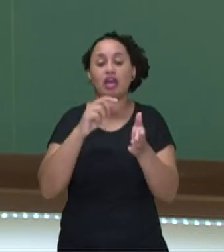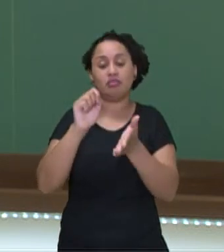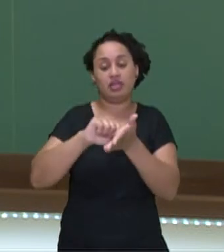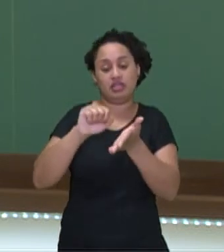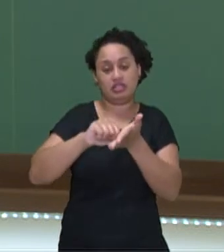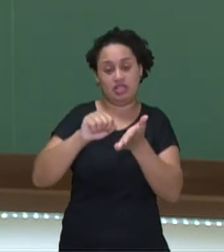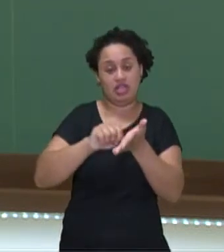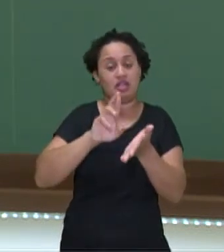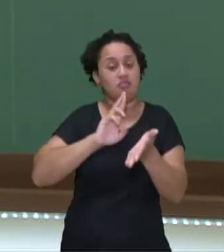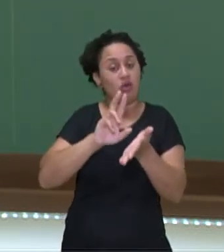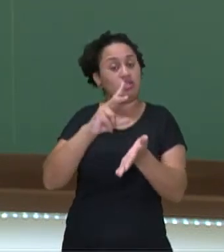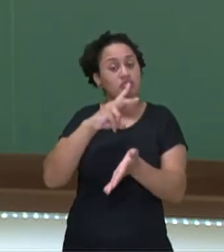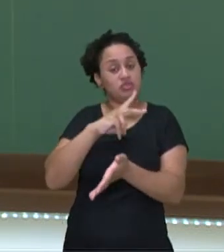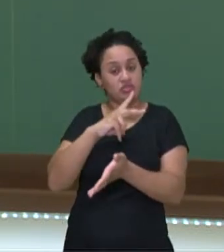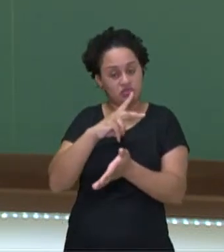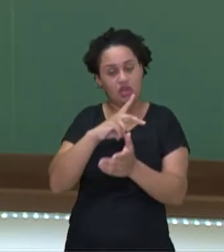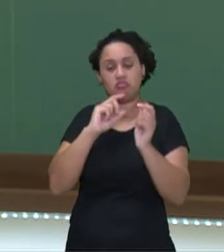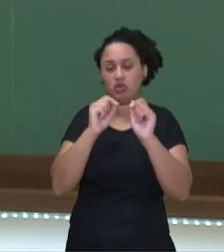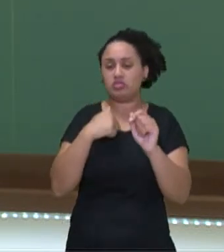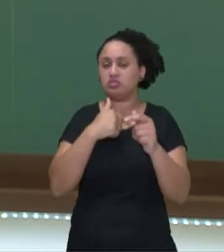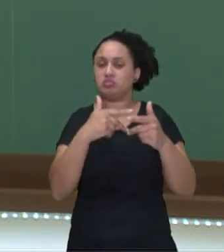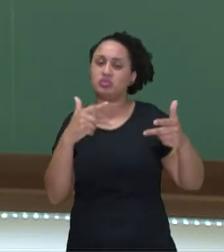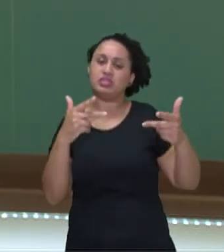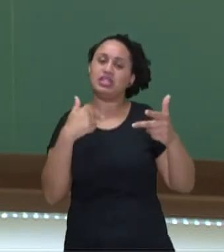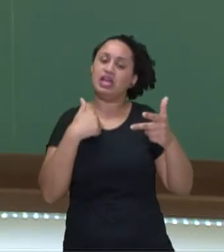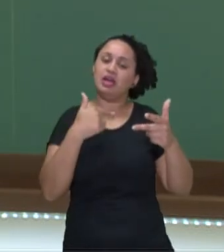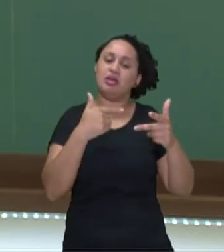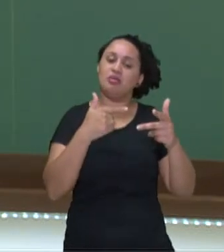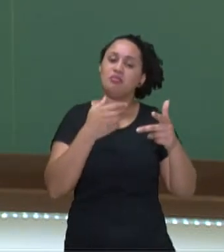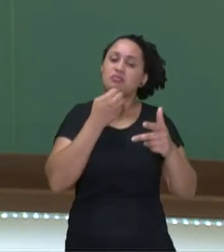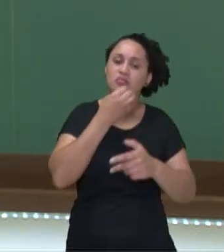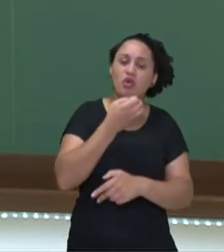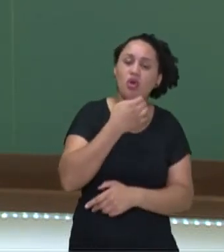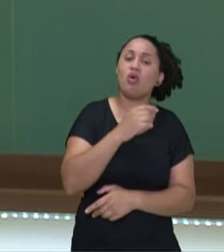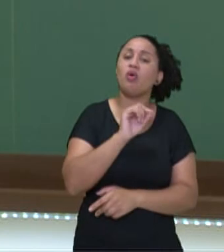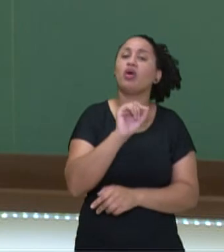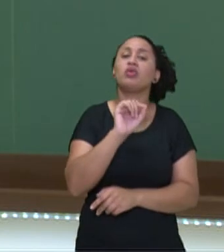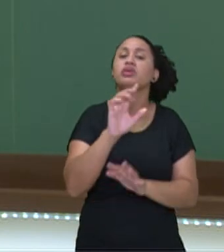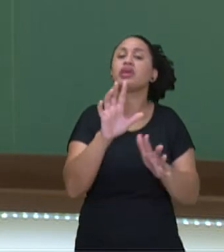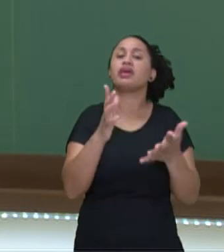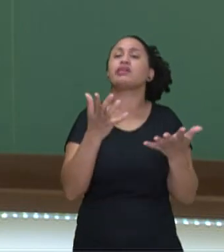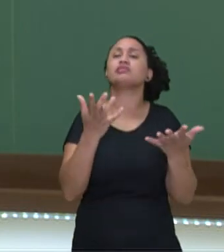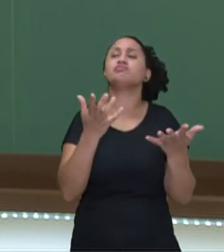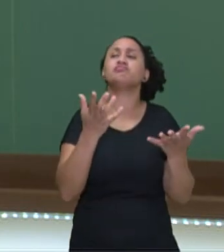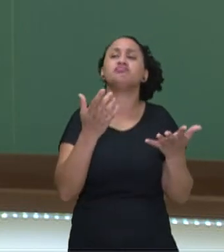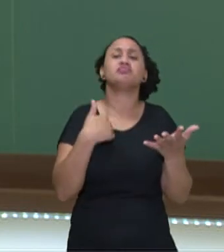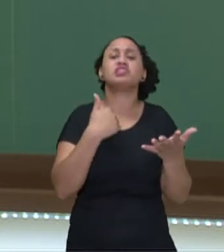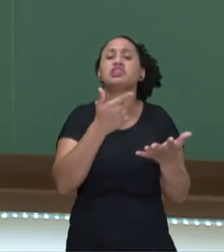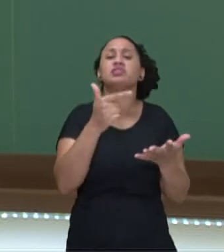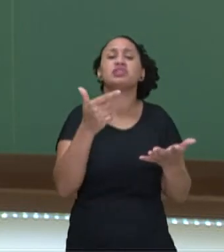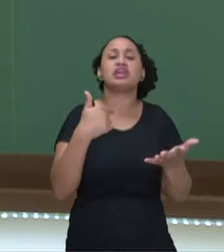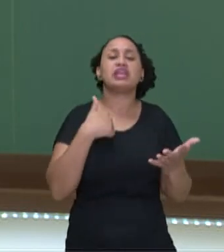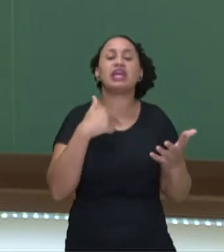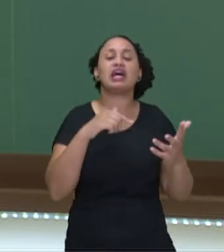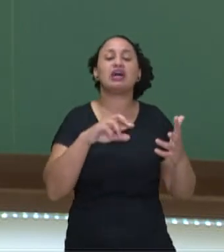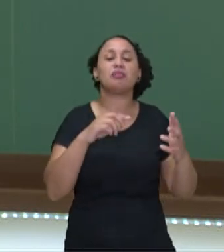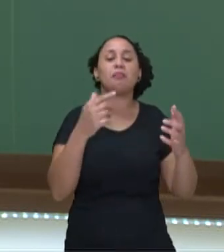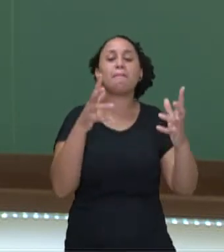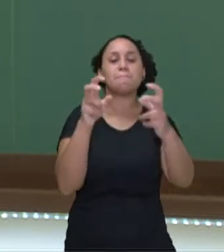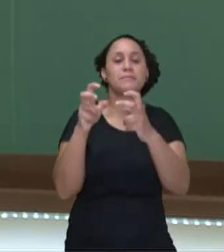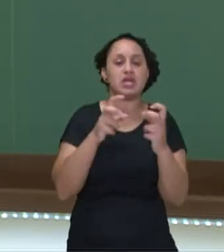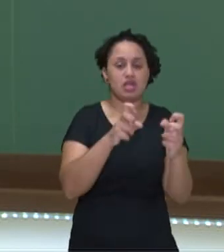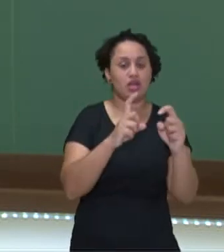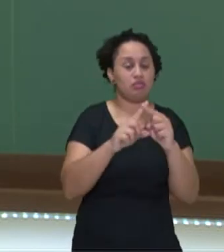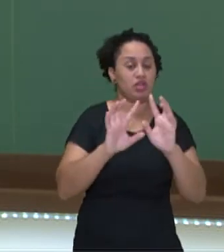pessoal. Pode ser que a gente aponte aí como um ponto positivo o fato de que não teriam tantos conflitos, já que todo mundo